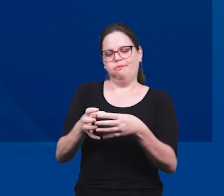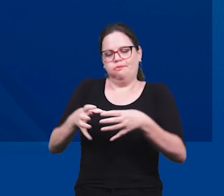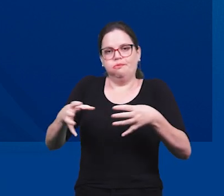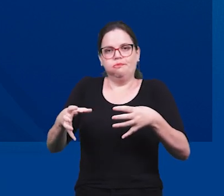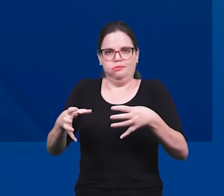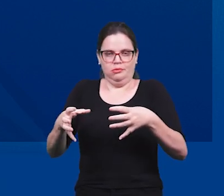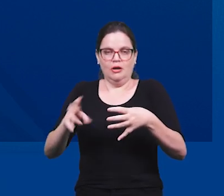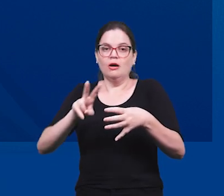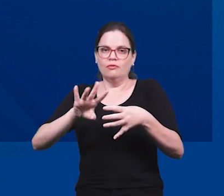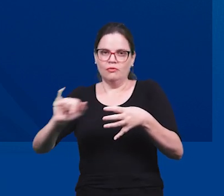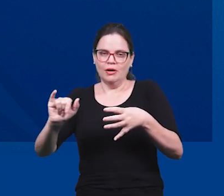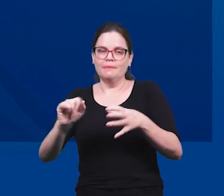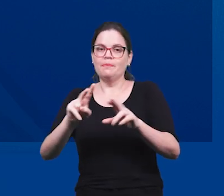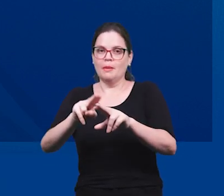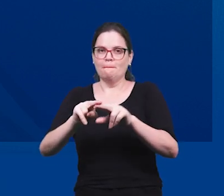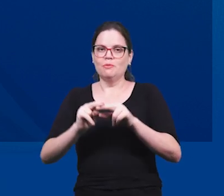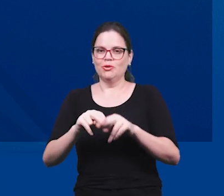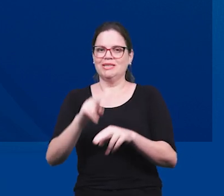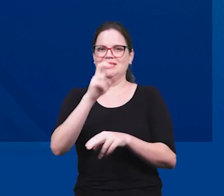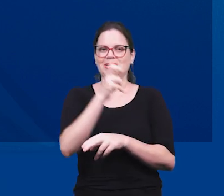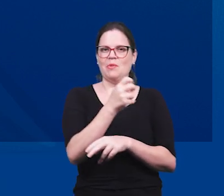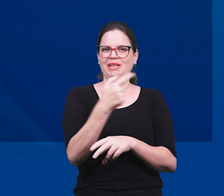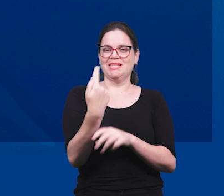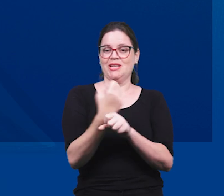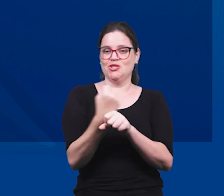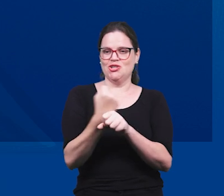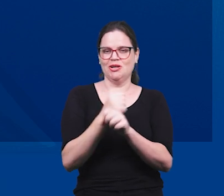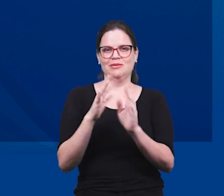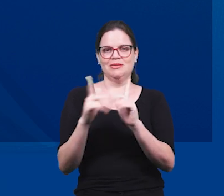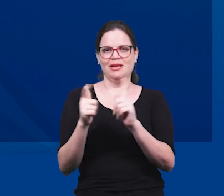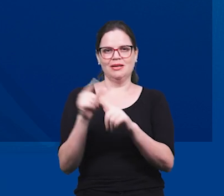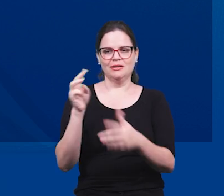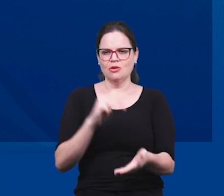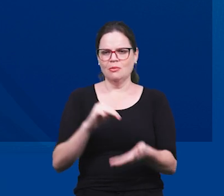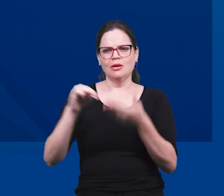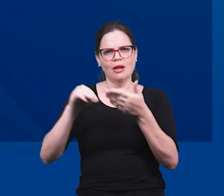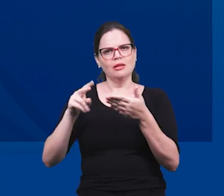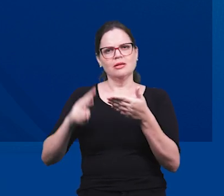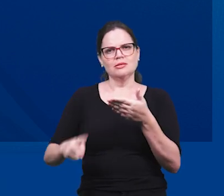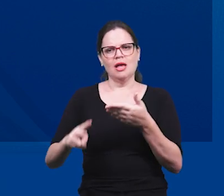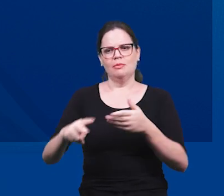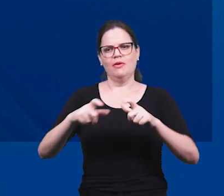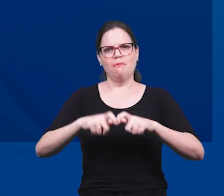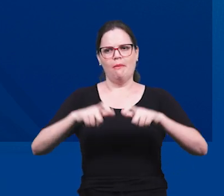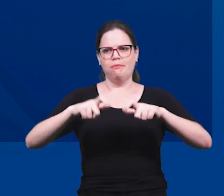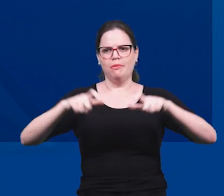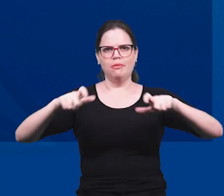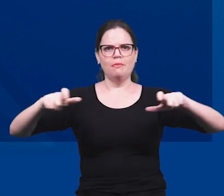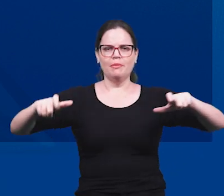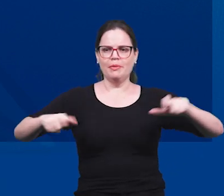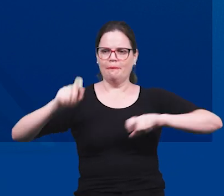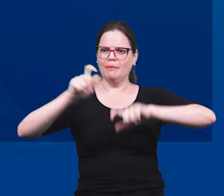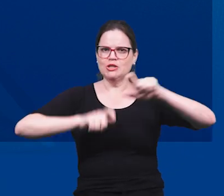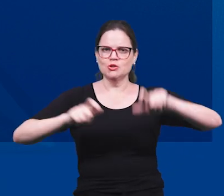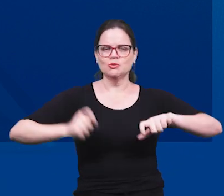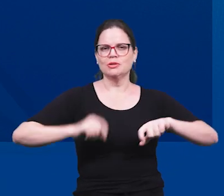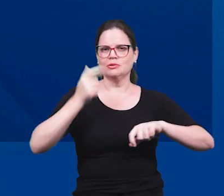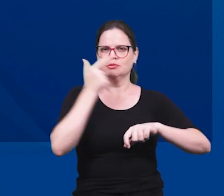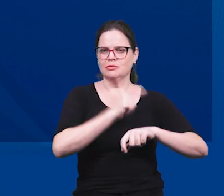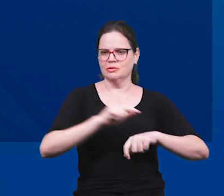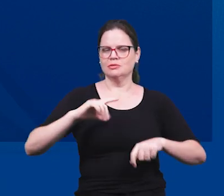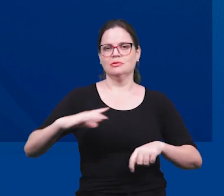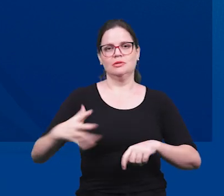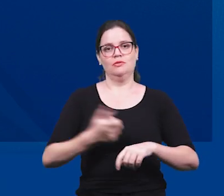expansão. Por isso que durante esses 57 anos de obra, a obra vem crescendo, países têm sido alcançados porque